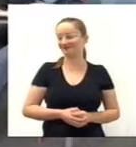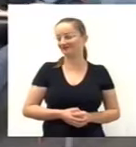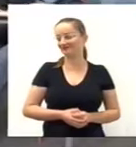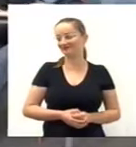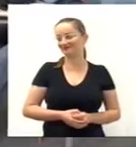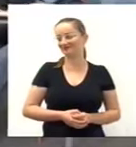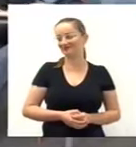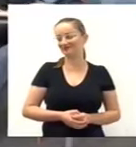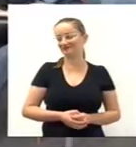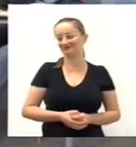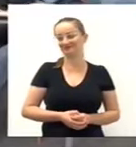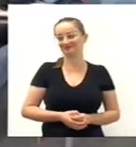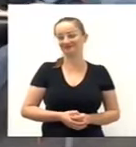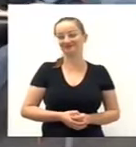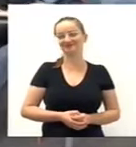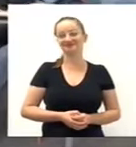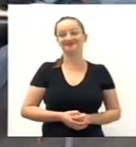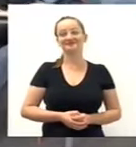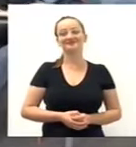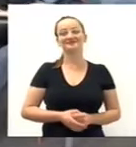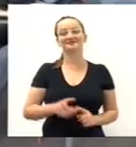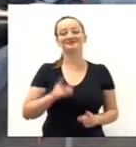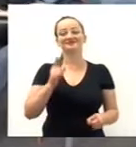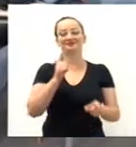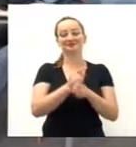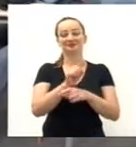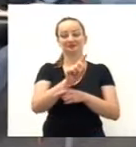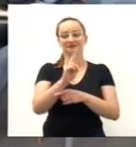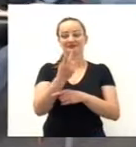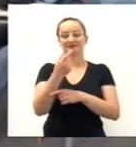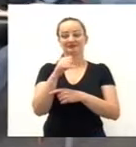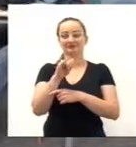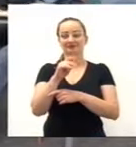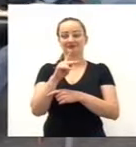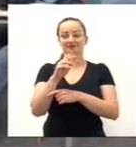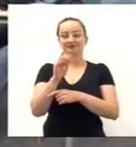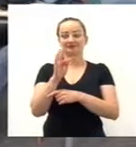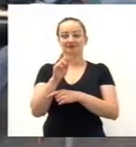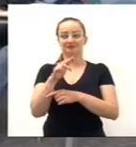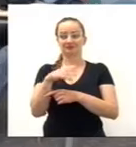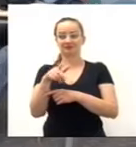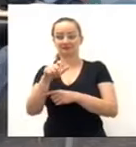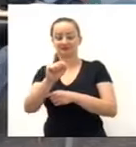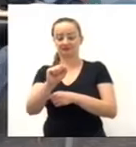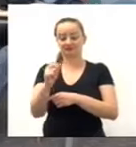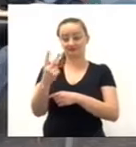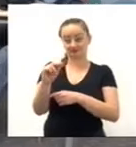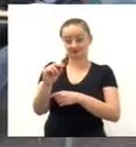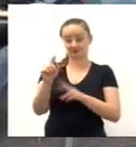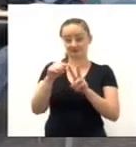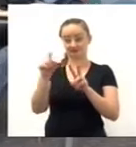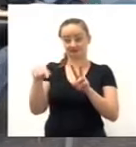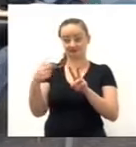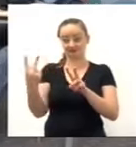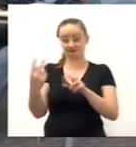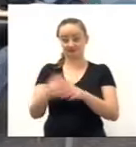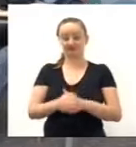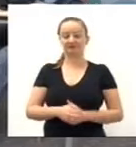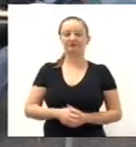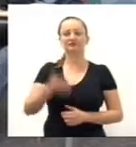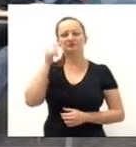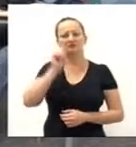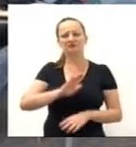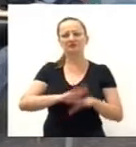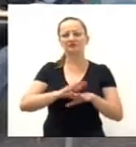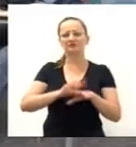eu encontrei essa hipotenusa, 20 raiz de 2. Agora eu consigo fazer o